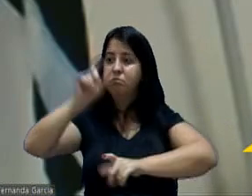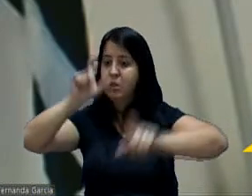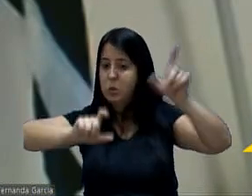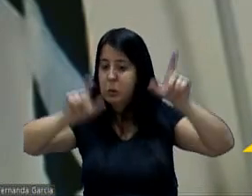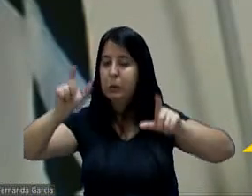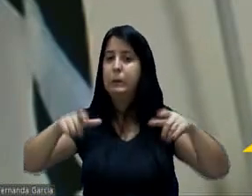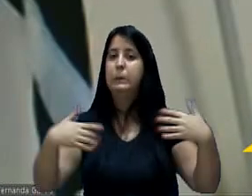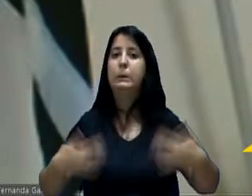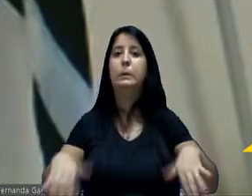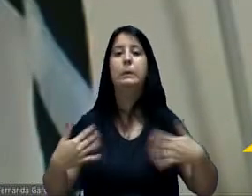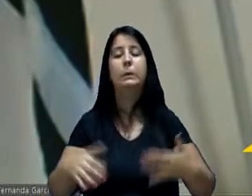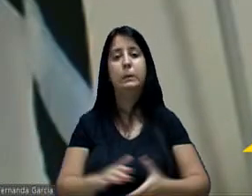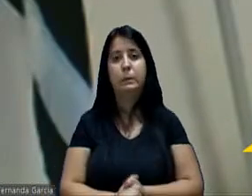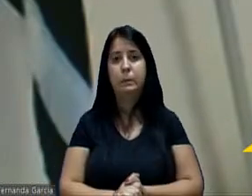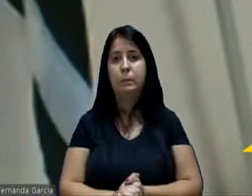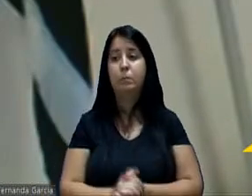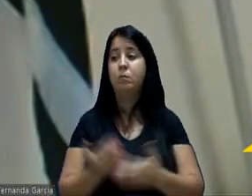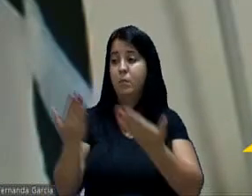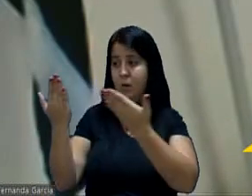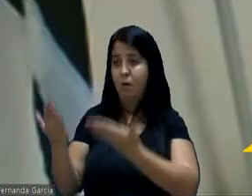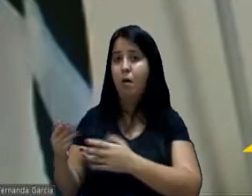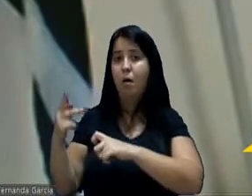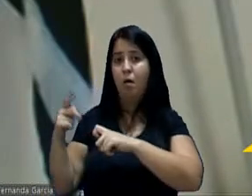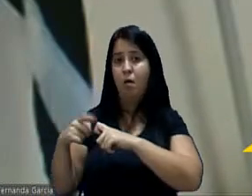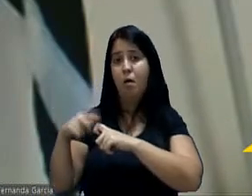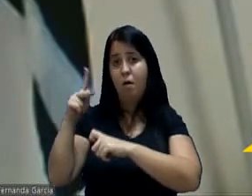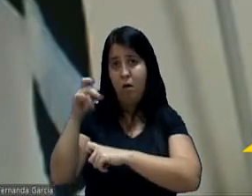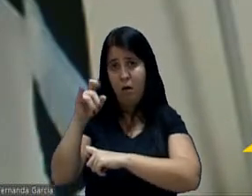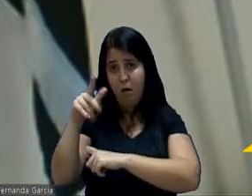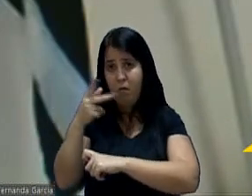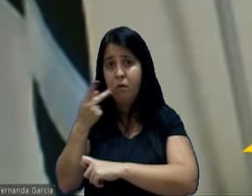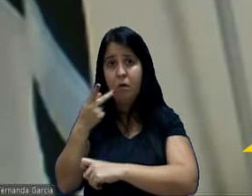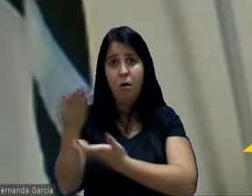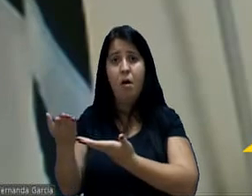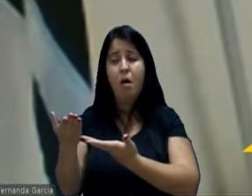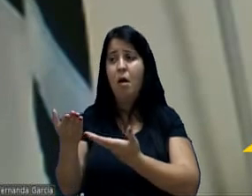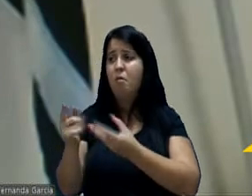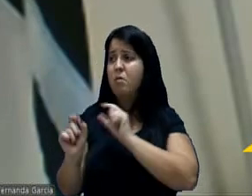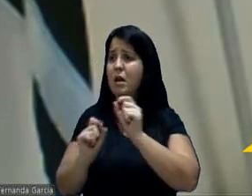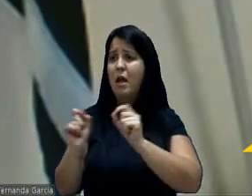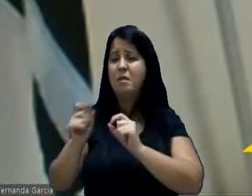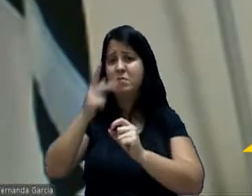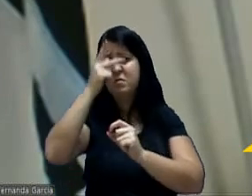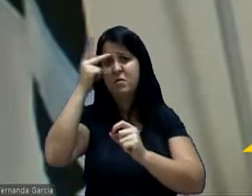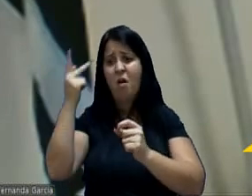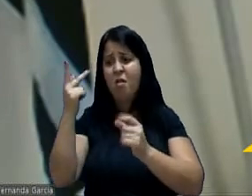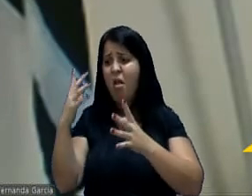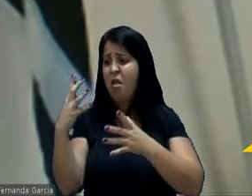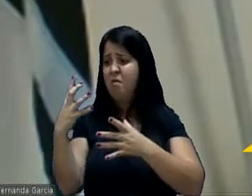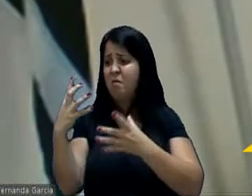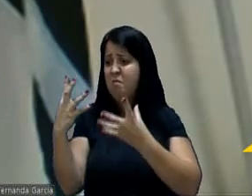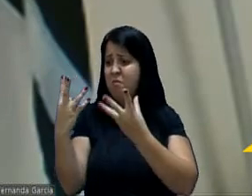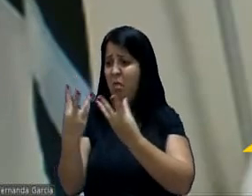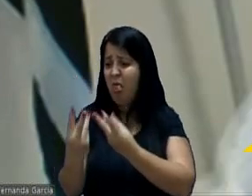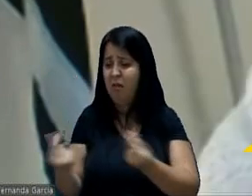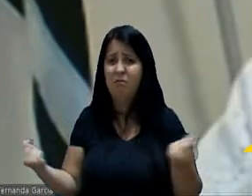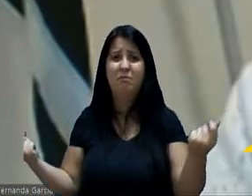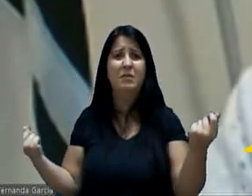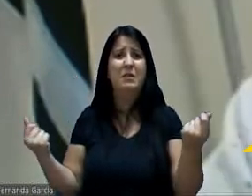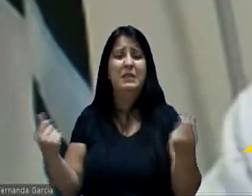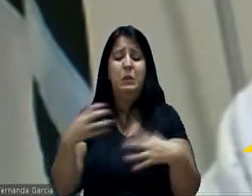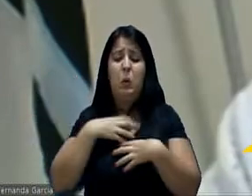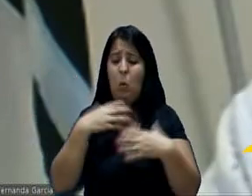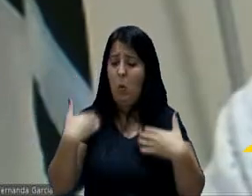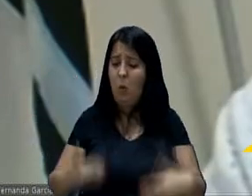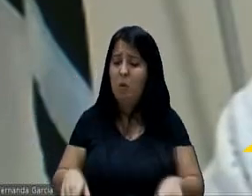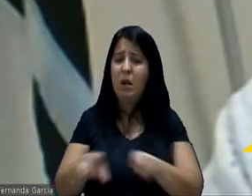foi falado pelo Dr. Hélio, é que estão adoecendo, não só fisicamente, mas psicologicamente pela pressão. E de que forma